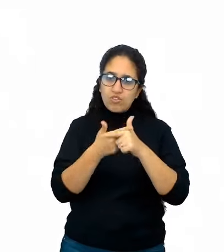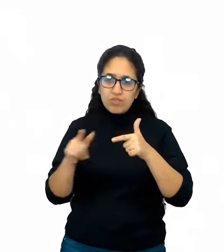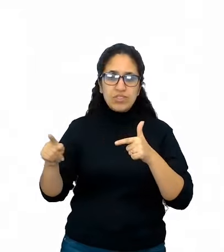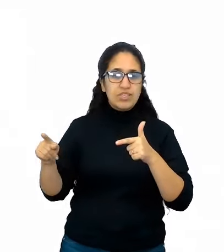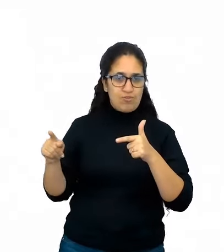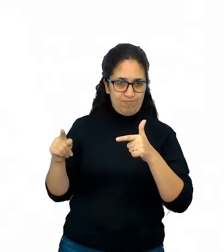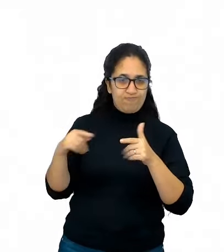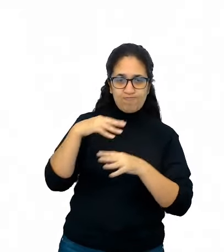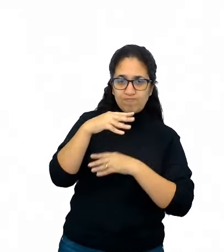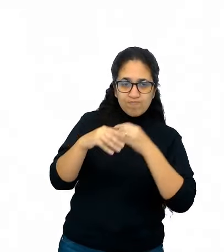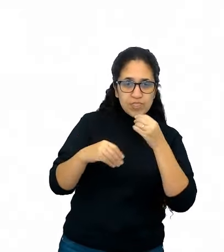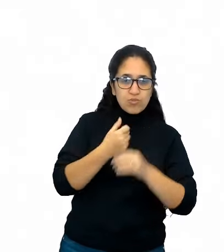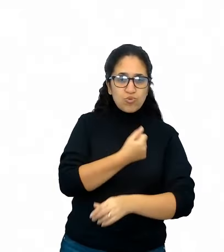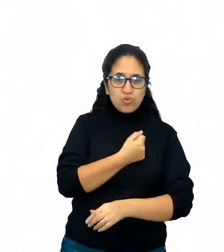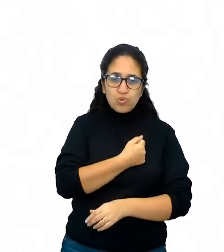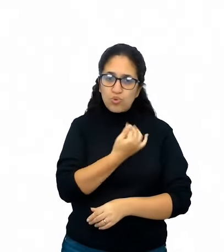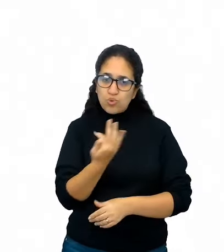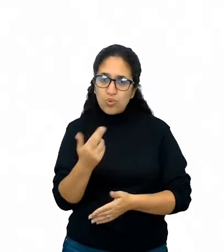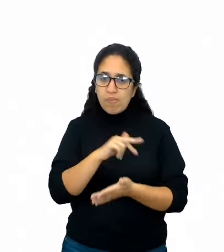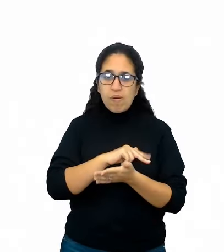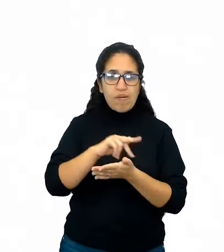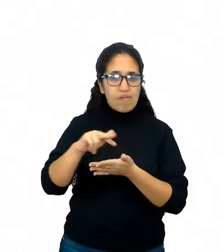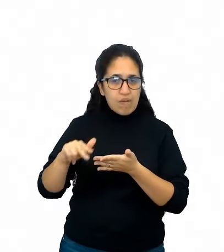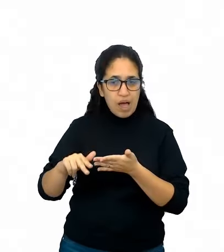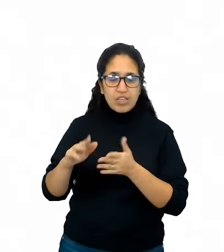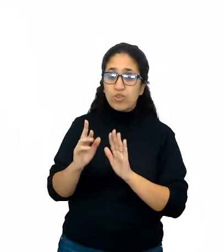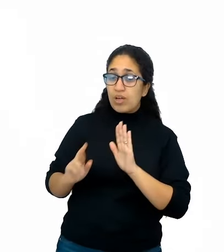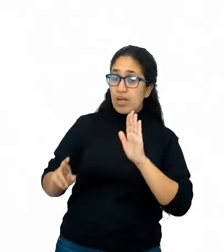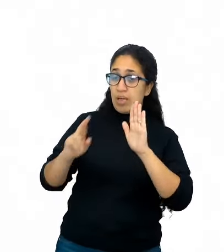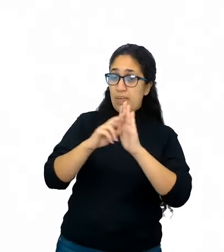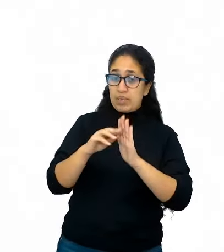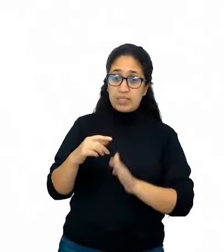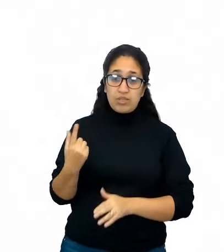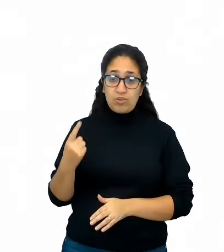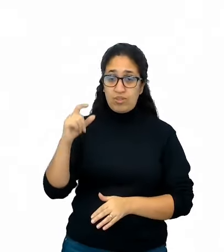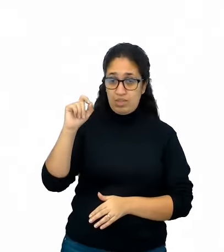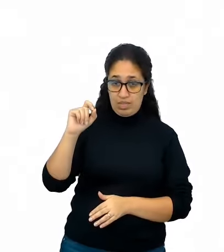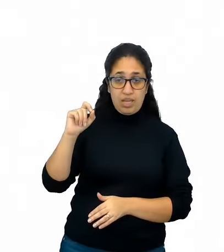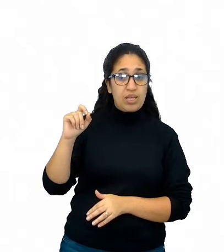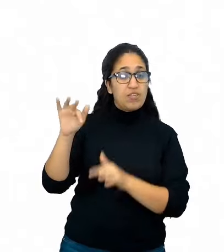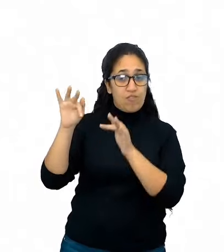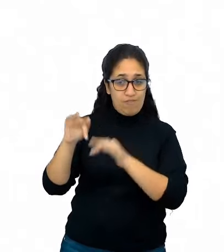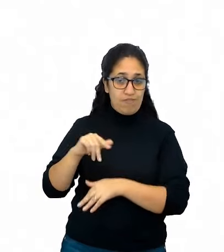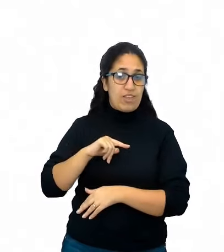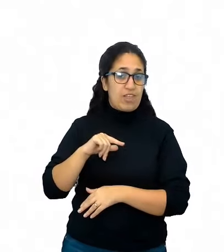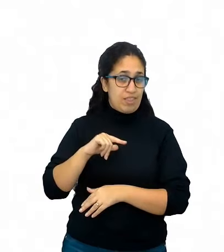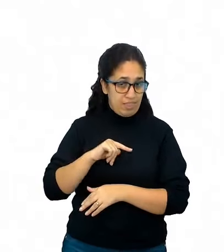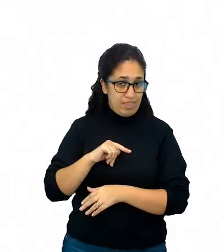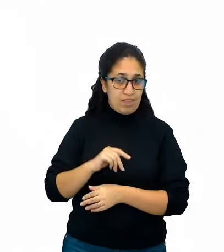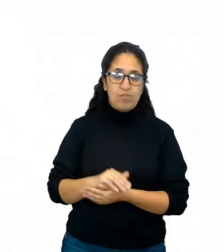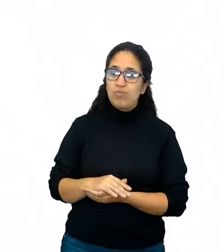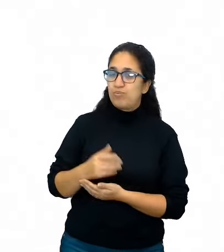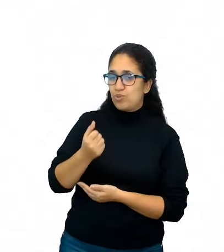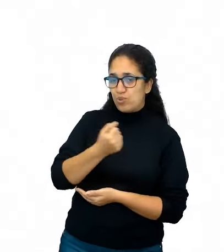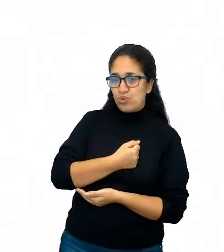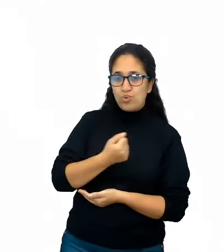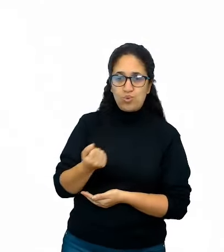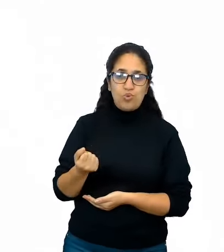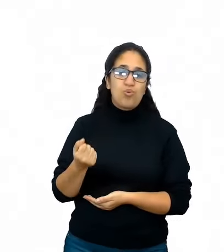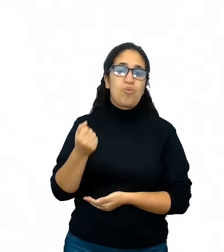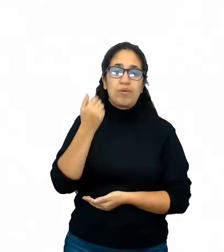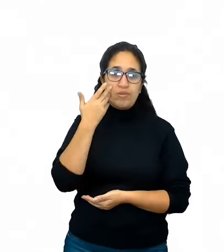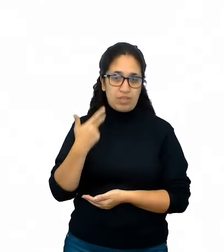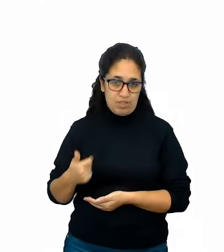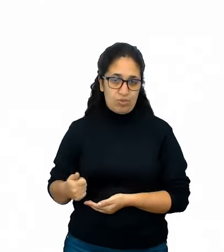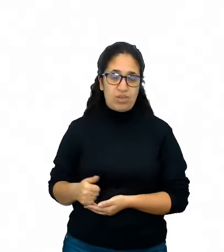divisão envolvendo números naturais e racionais, cuja representação decimal é finita